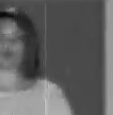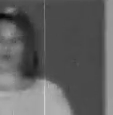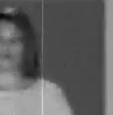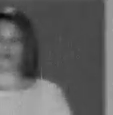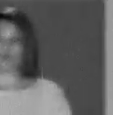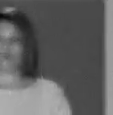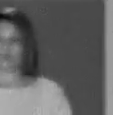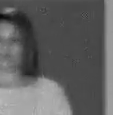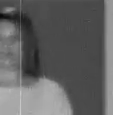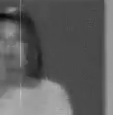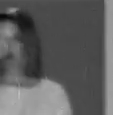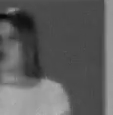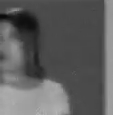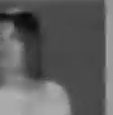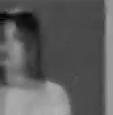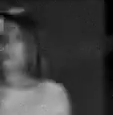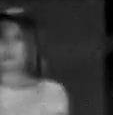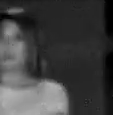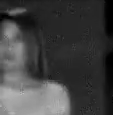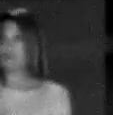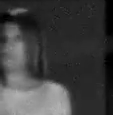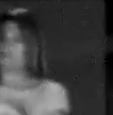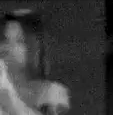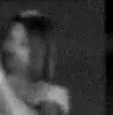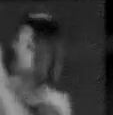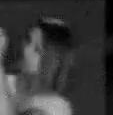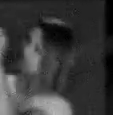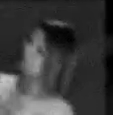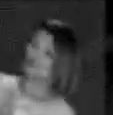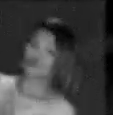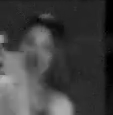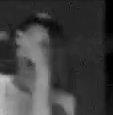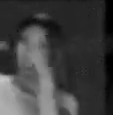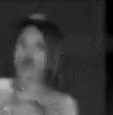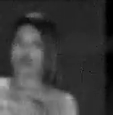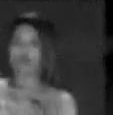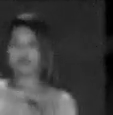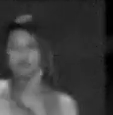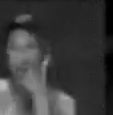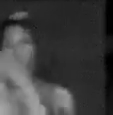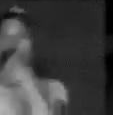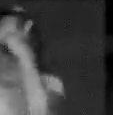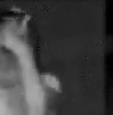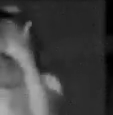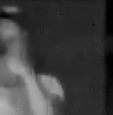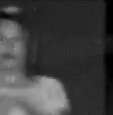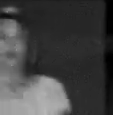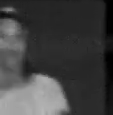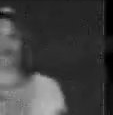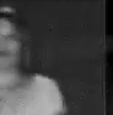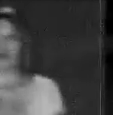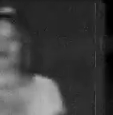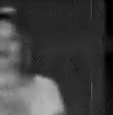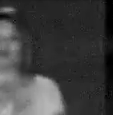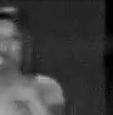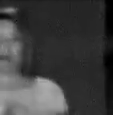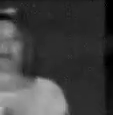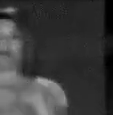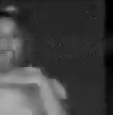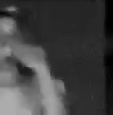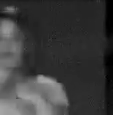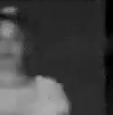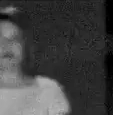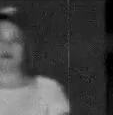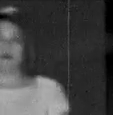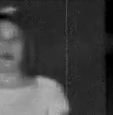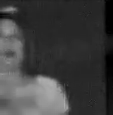A bandeira nacional coloca ordem e progresso. Nunca tivemos ordem nem progresso no país. Boa